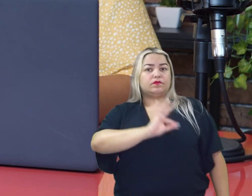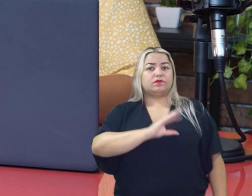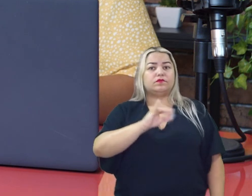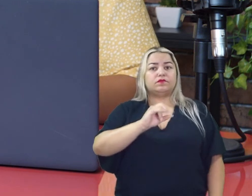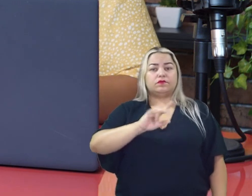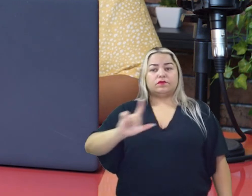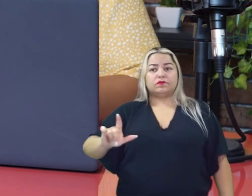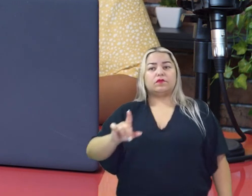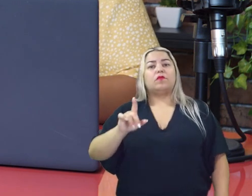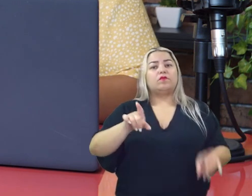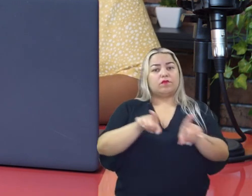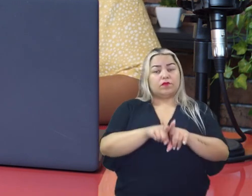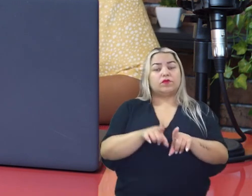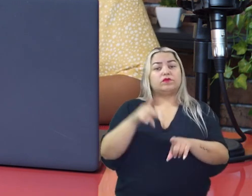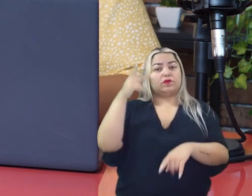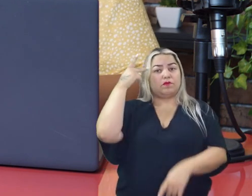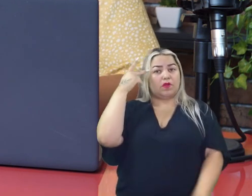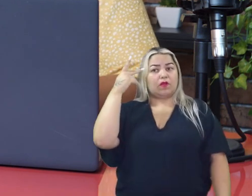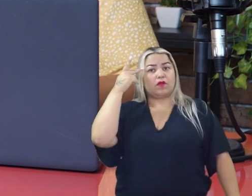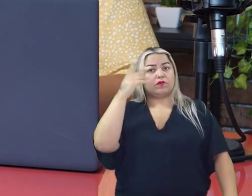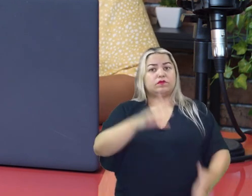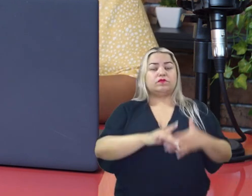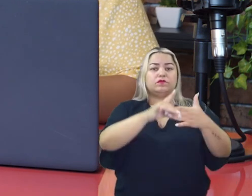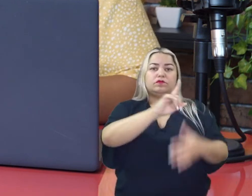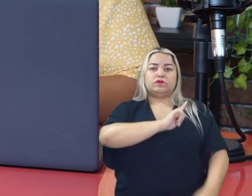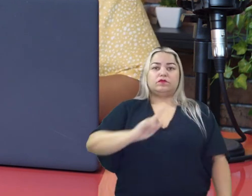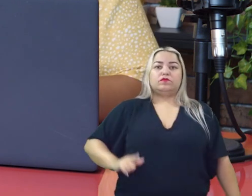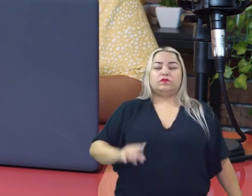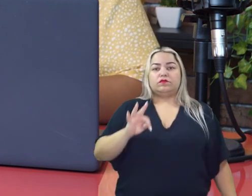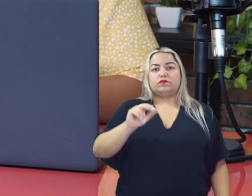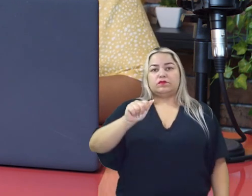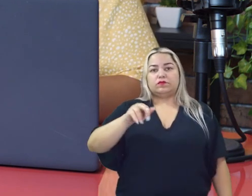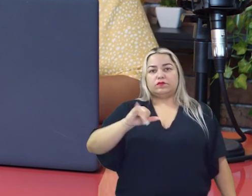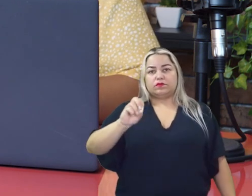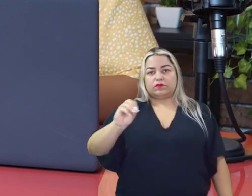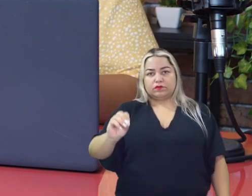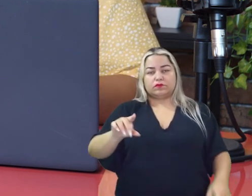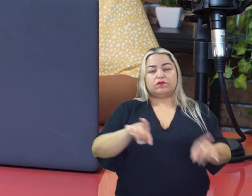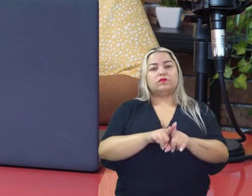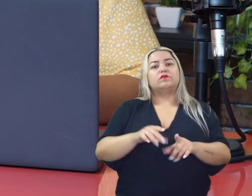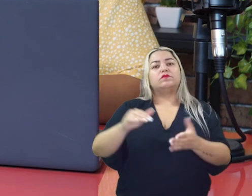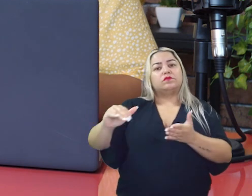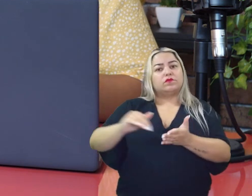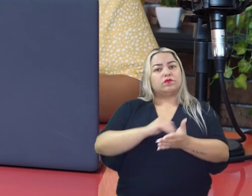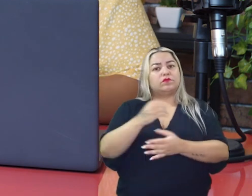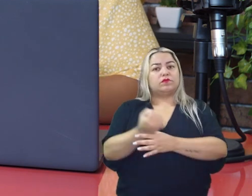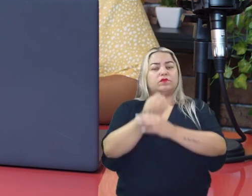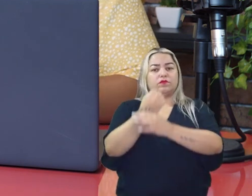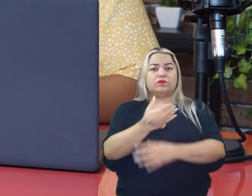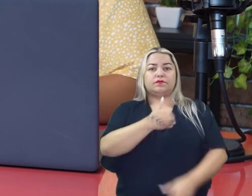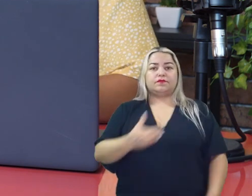truculência policial das polícias civil e militar de São Paulo, lideradas pelo governador Tarcísio de Freitas e